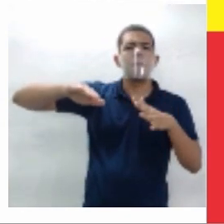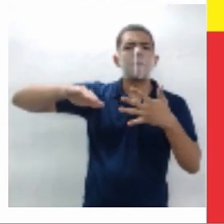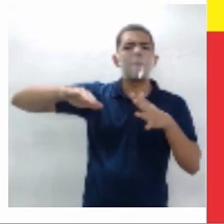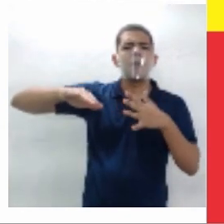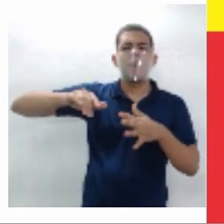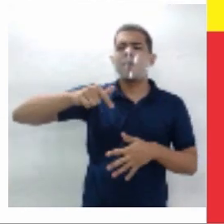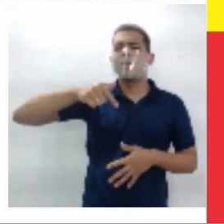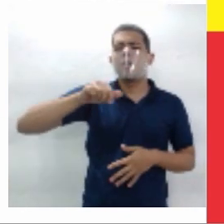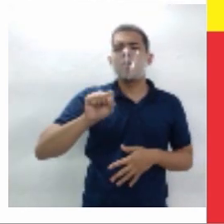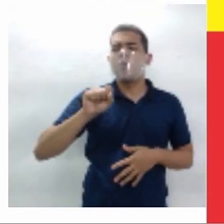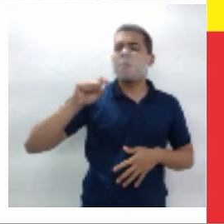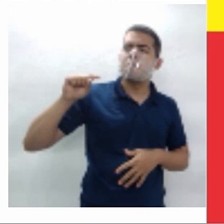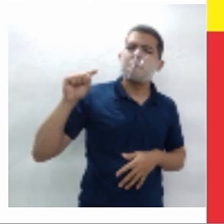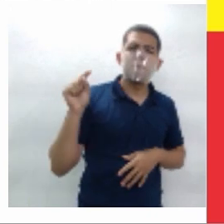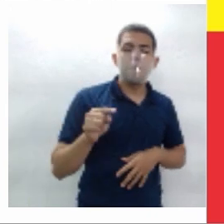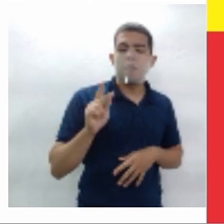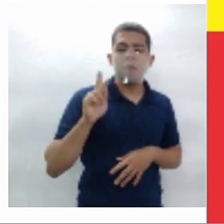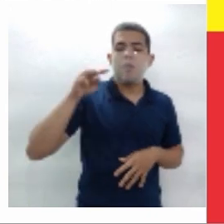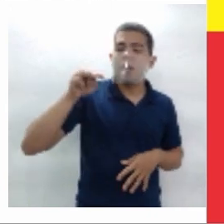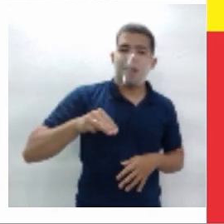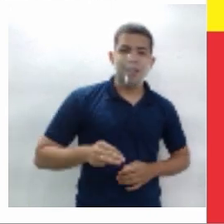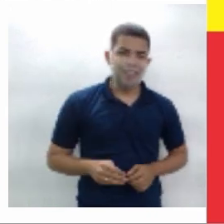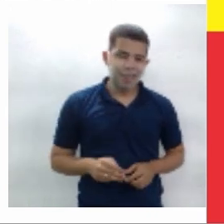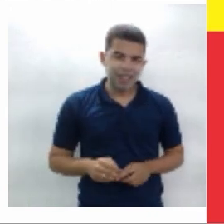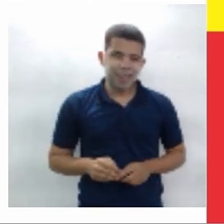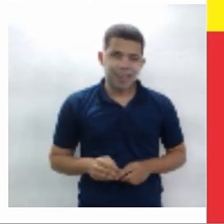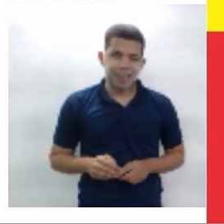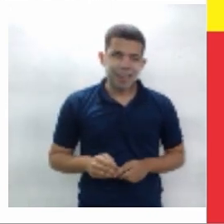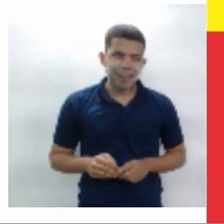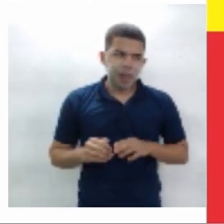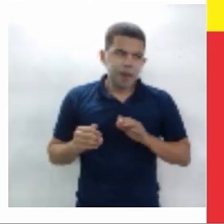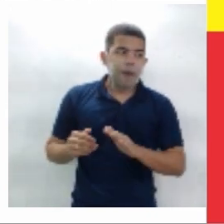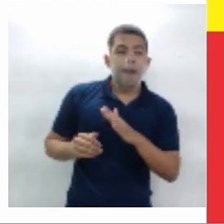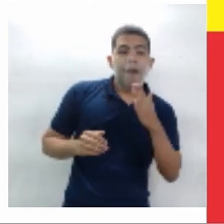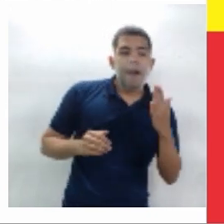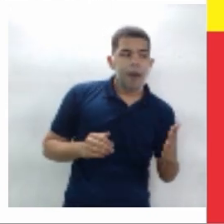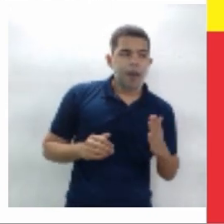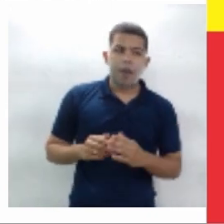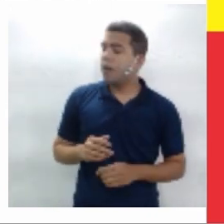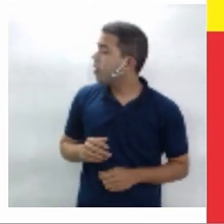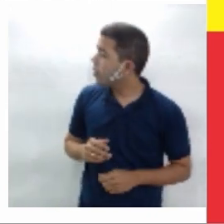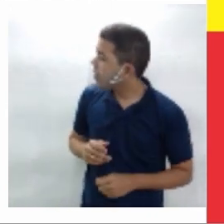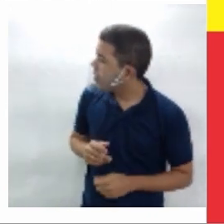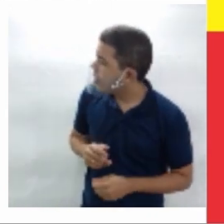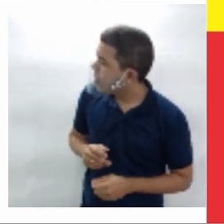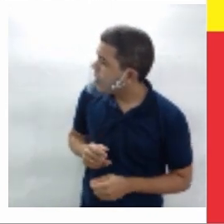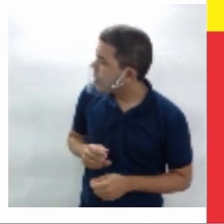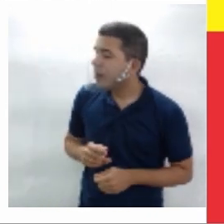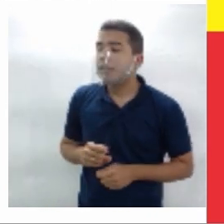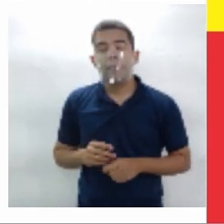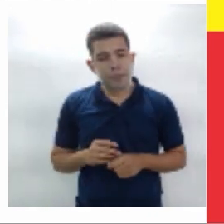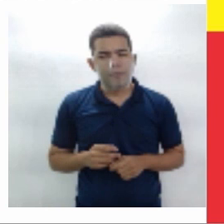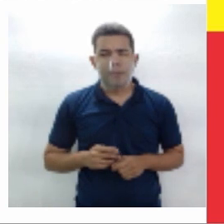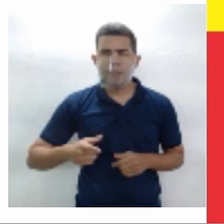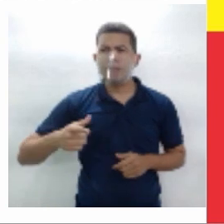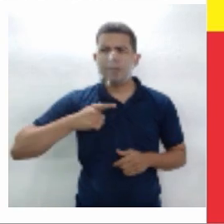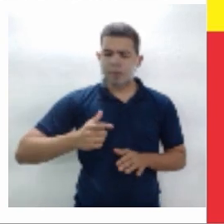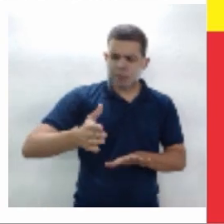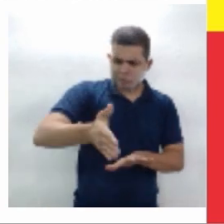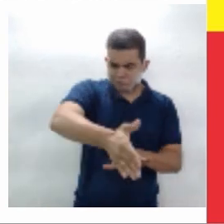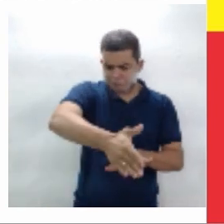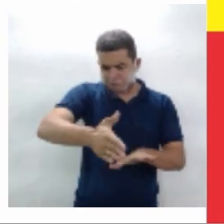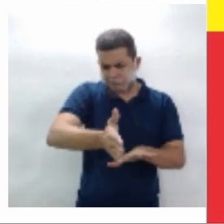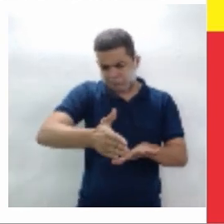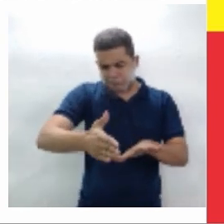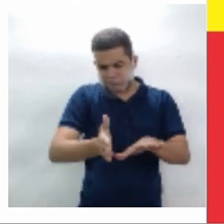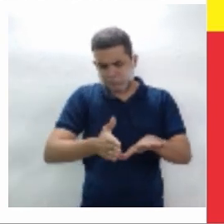mil quilômetros. E ao lado dessa cordilheira, descobriu-se uma enorme fenda,